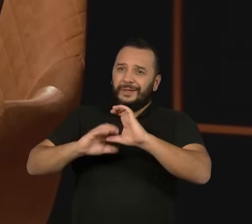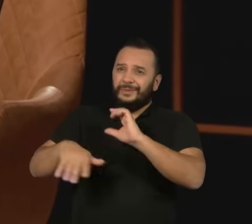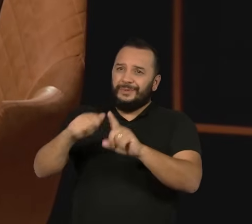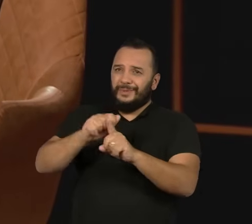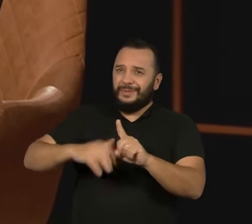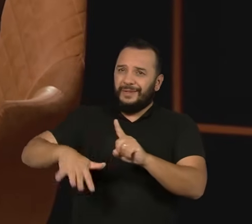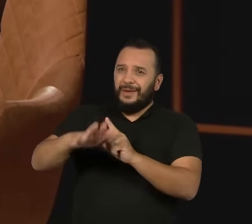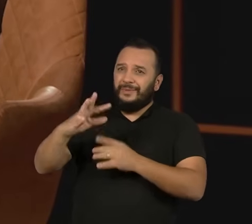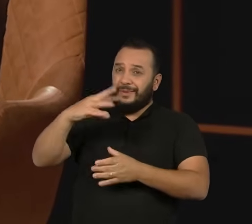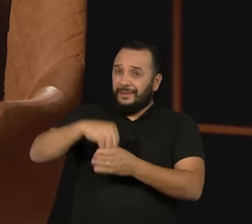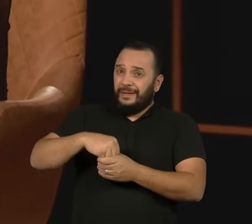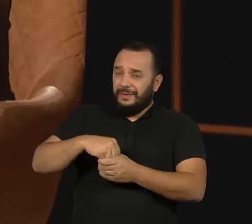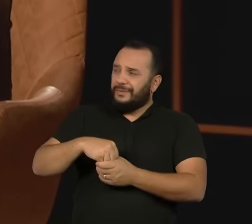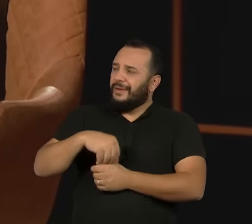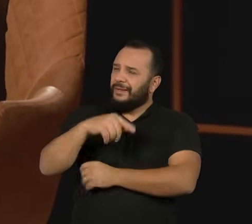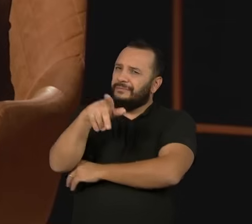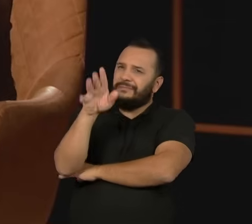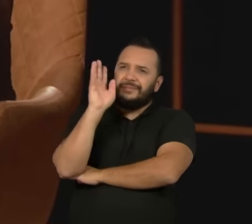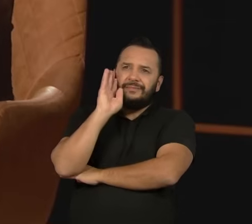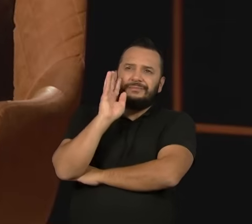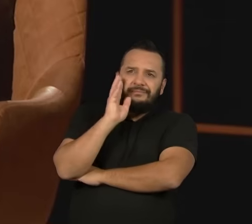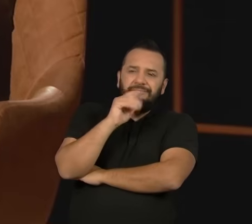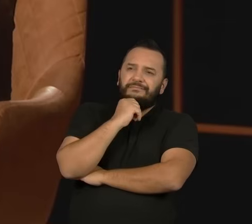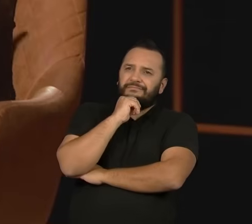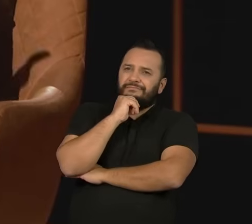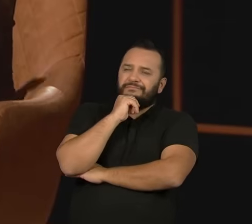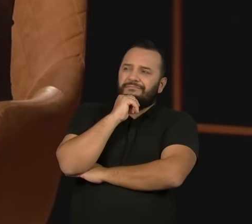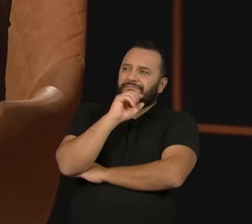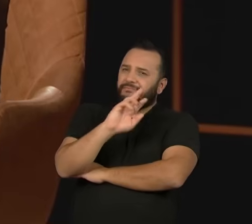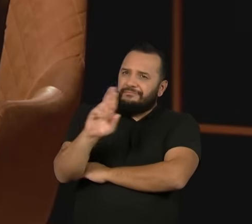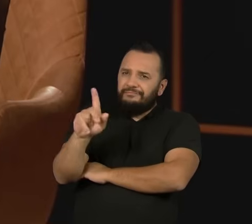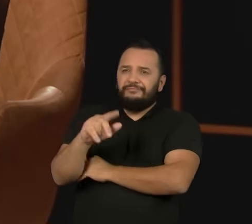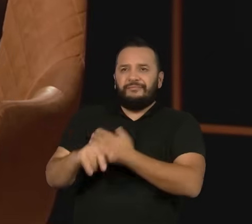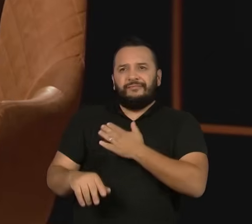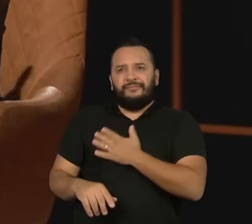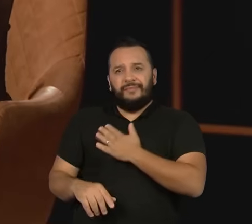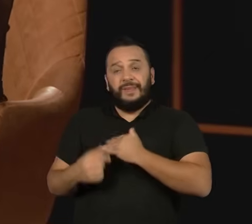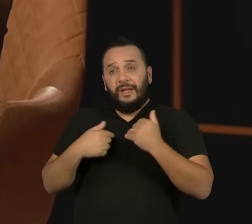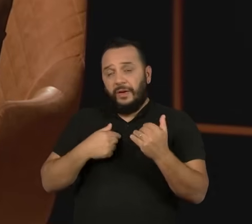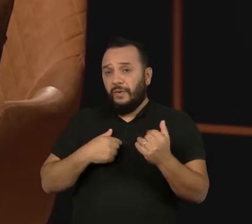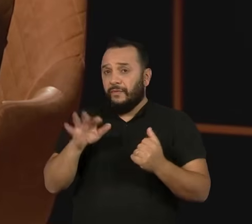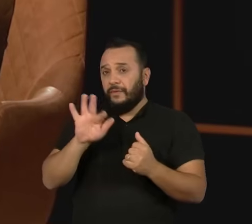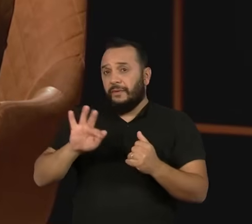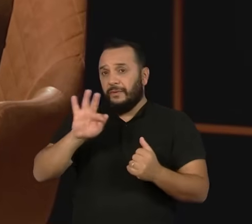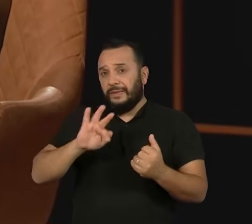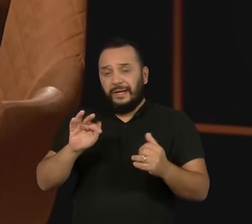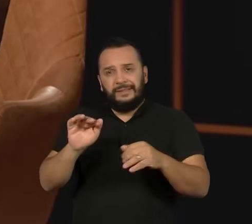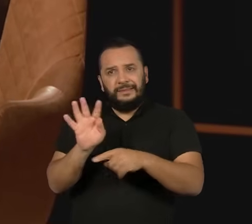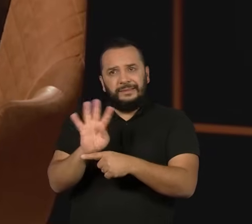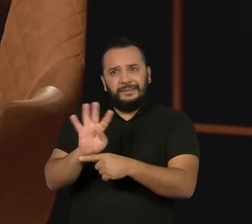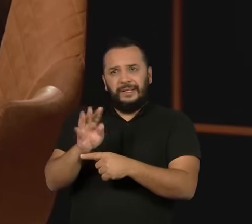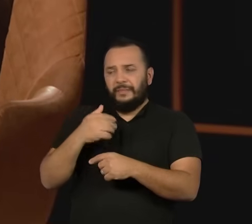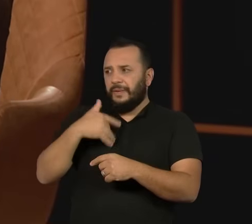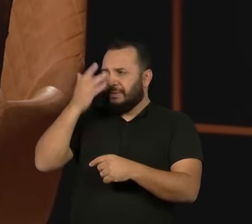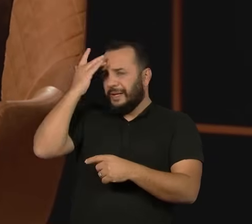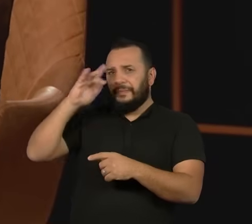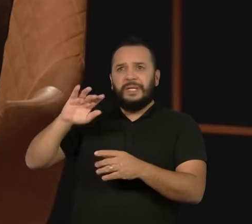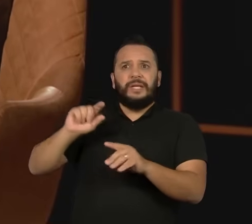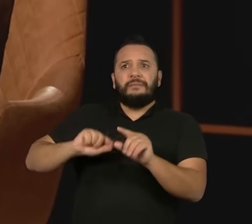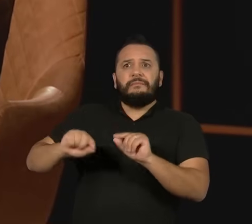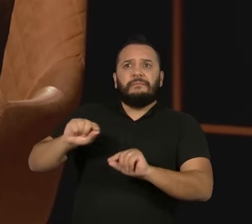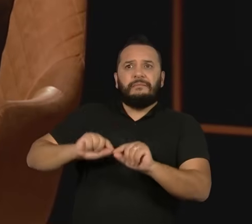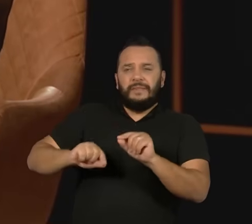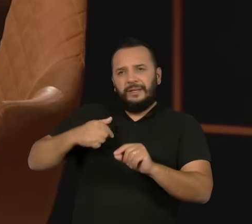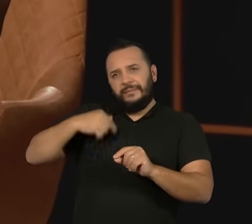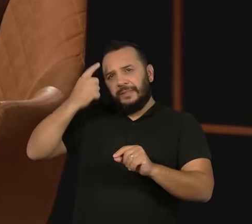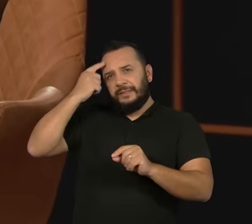legal, diferente, gostei, enfim. E entrei também para a faculdade de cinema sem muita noção do que era, achando só que ia ser